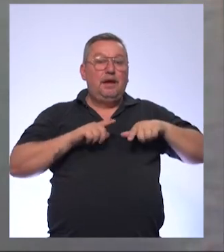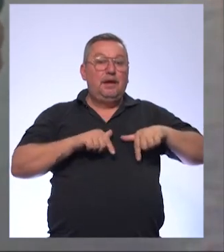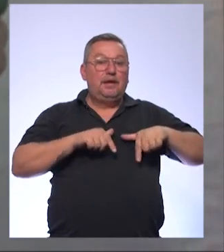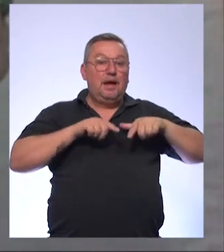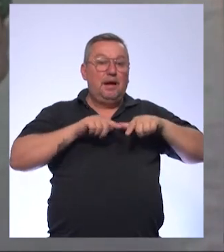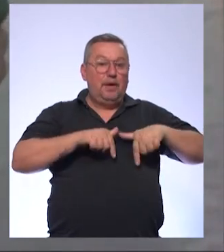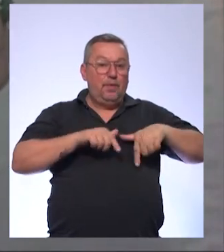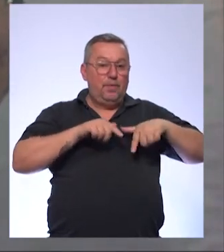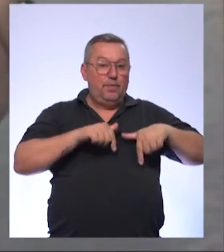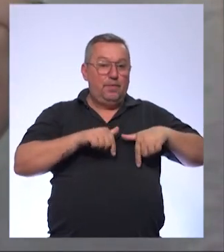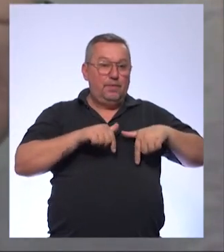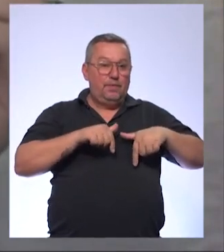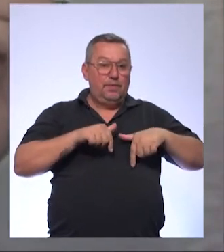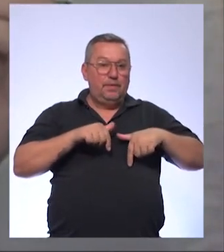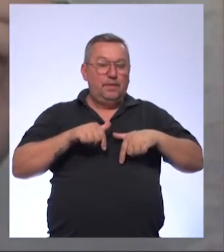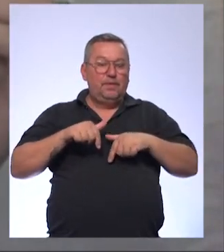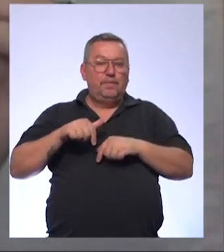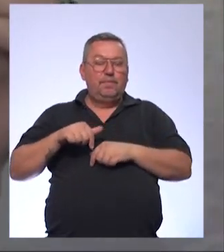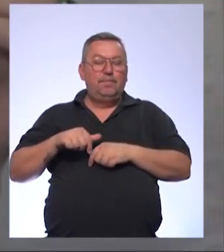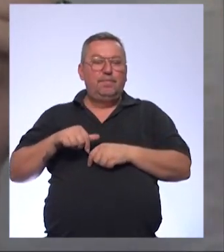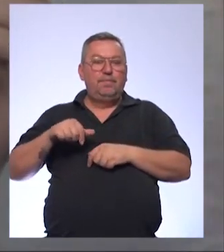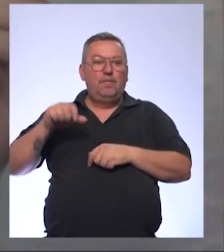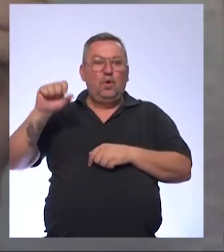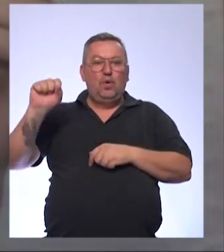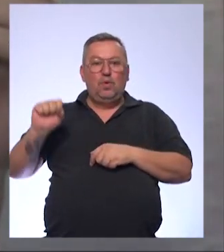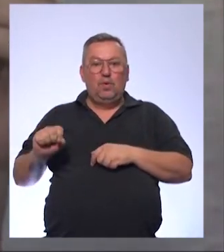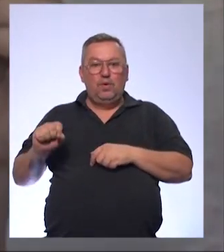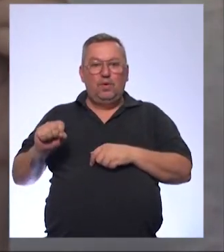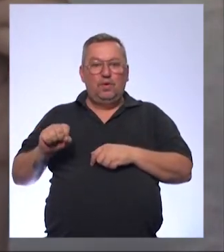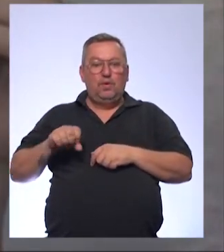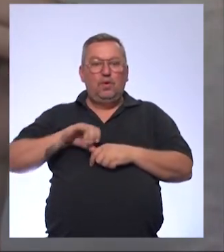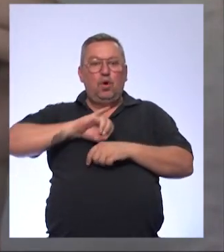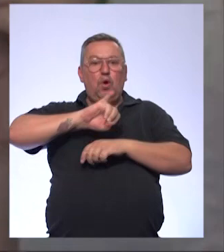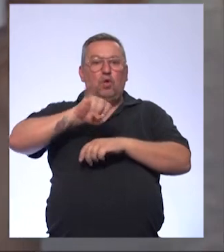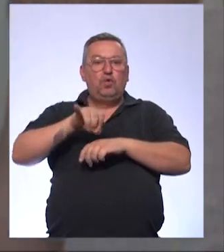Israel, Reino do Sul, Judá.